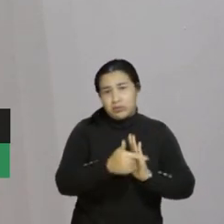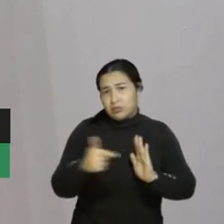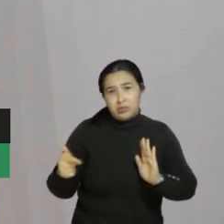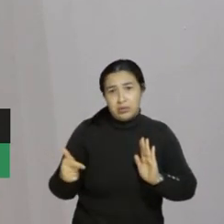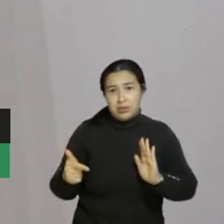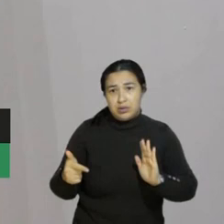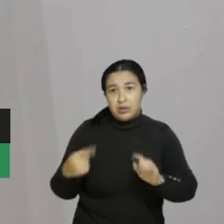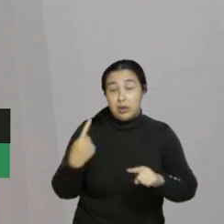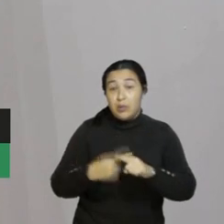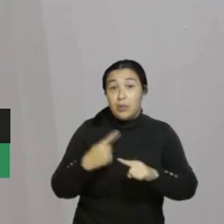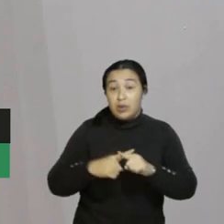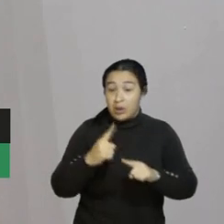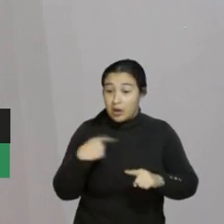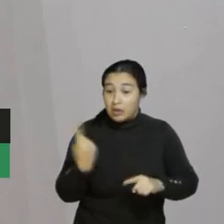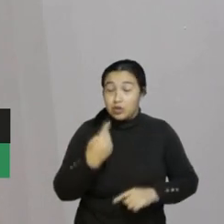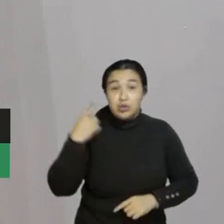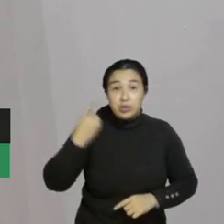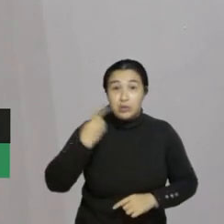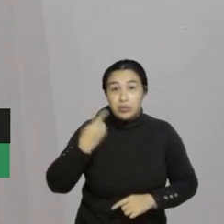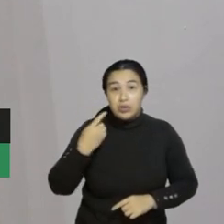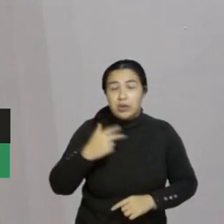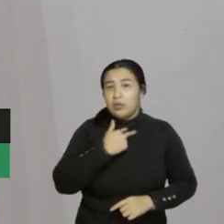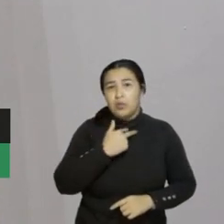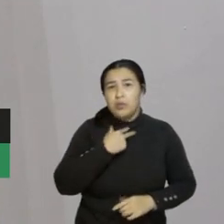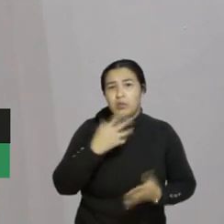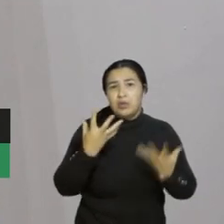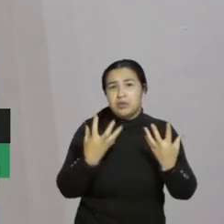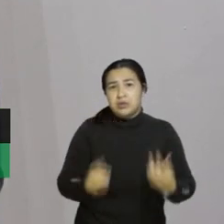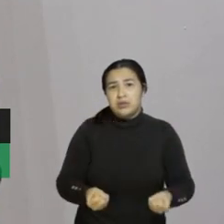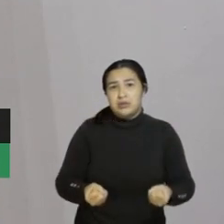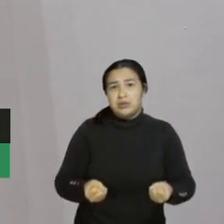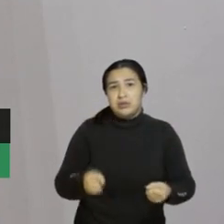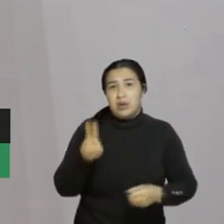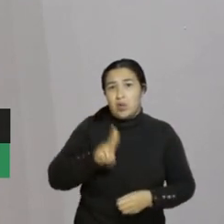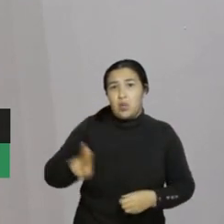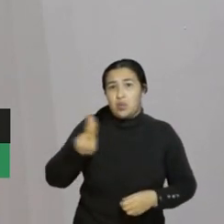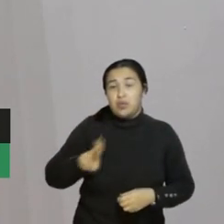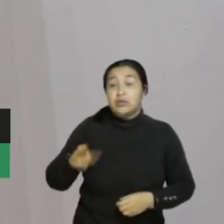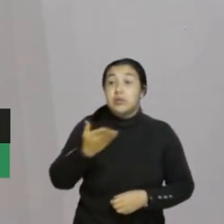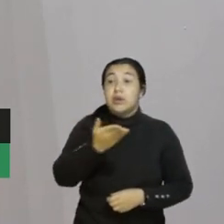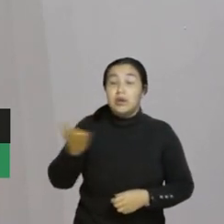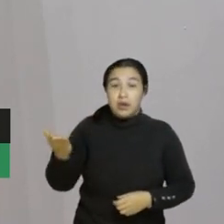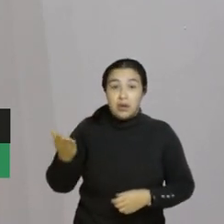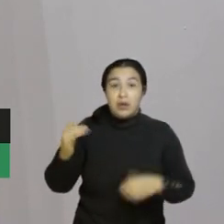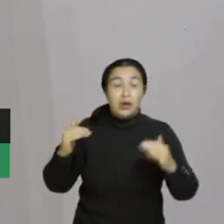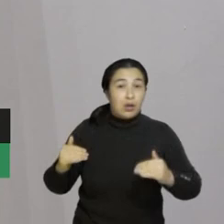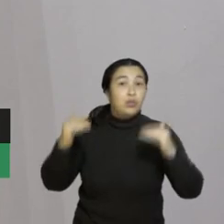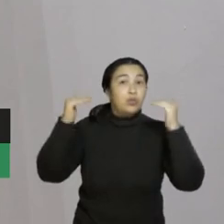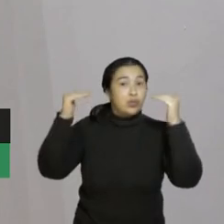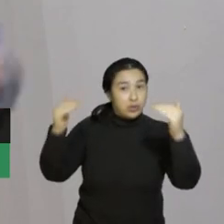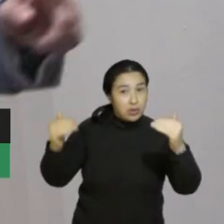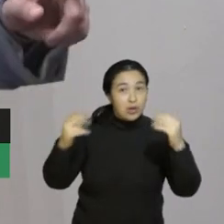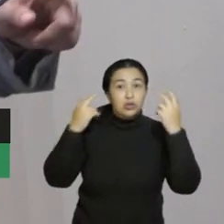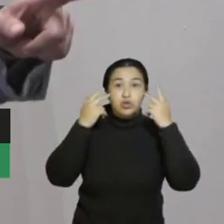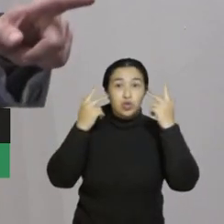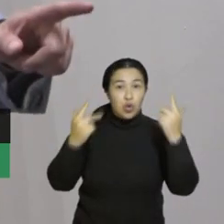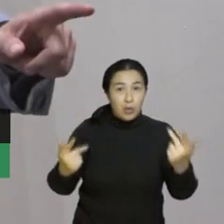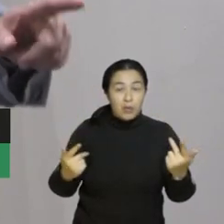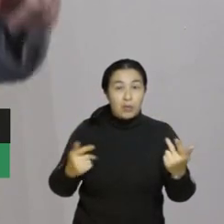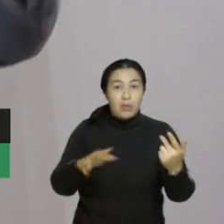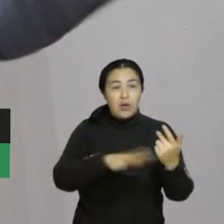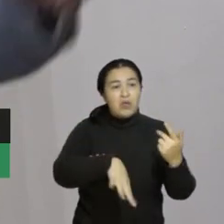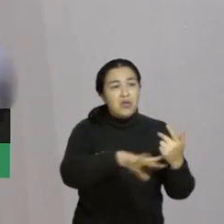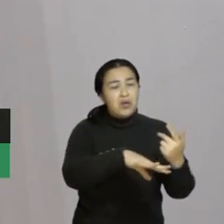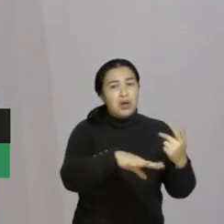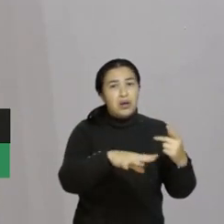nós, enquanto deputados, não podemos aceitar que eles usem da atribuição deles, de autonomia, para prejudicar,